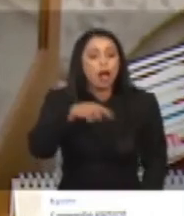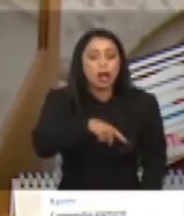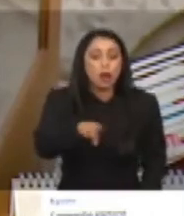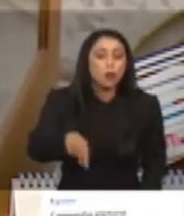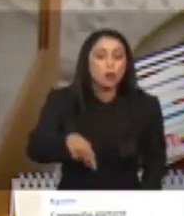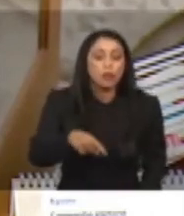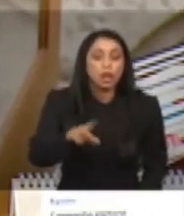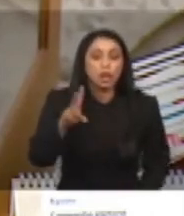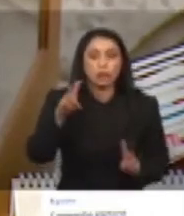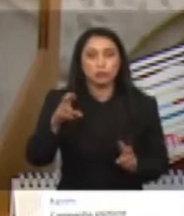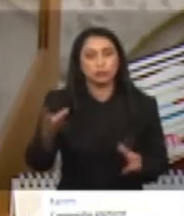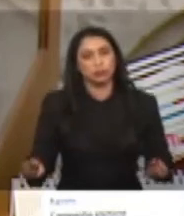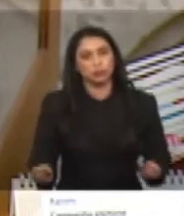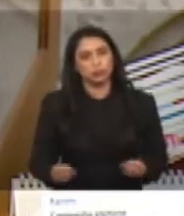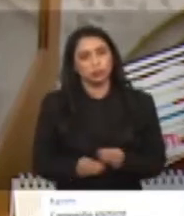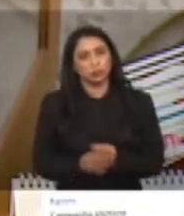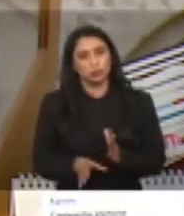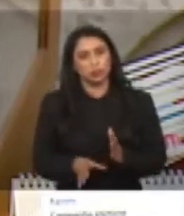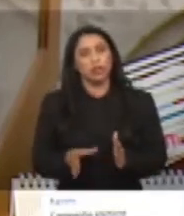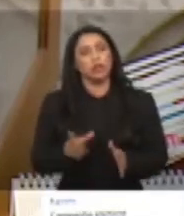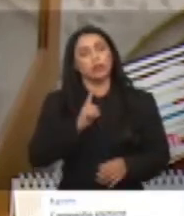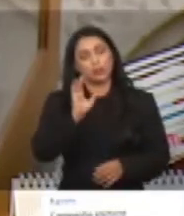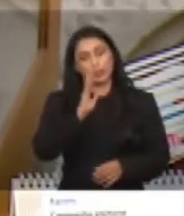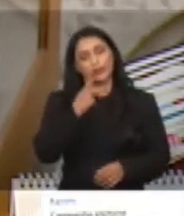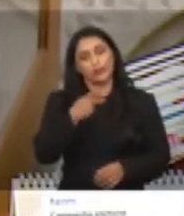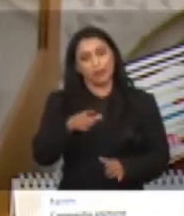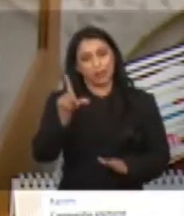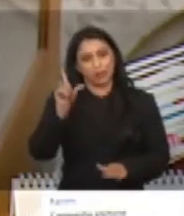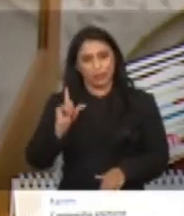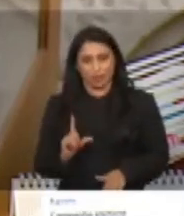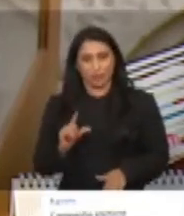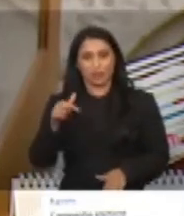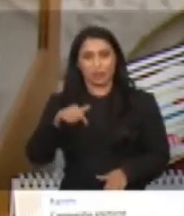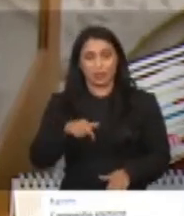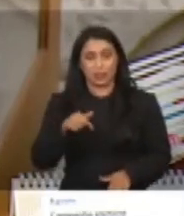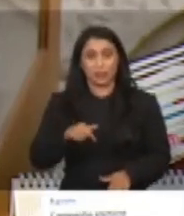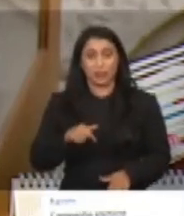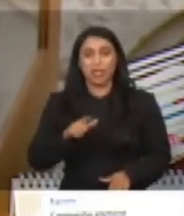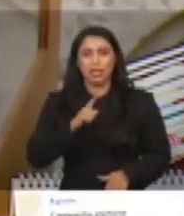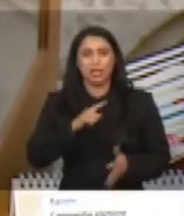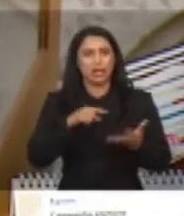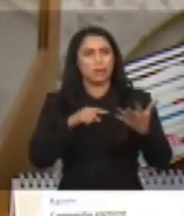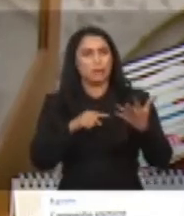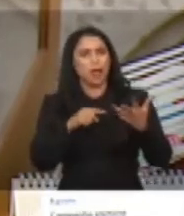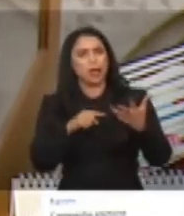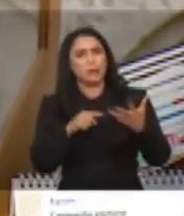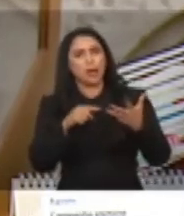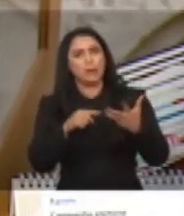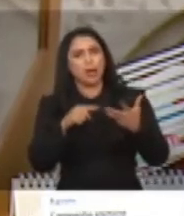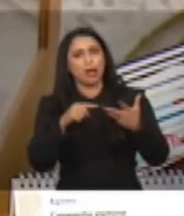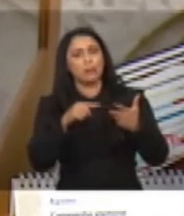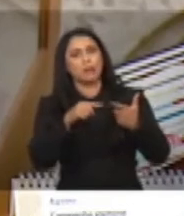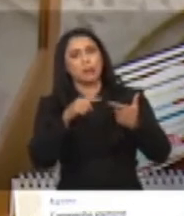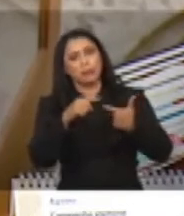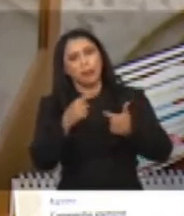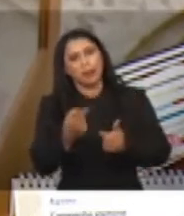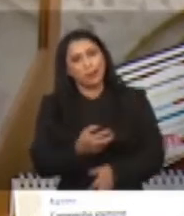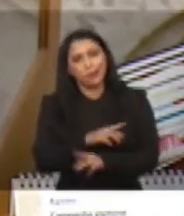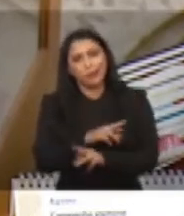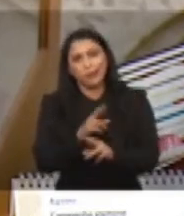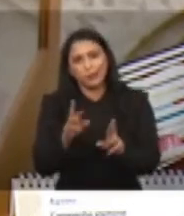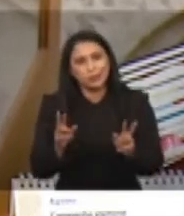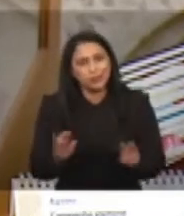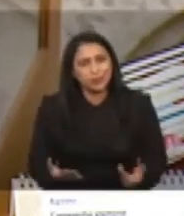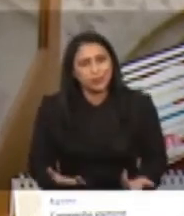fecho aspas, como disse aqui da tribuna o ilustre Causídico. Envolve uma série de outras questões,